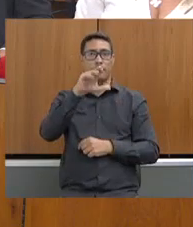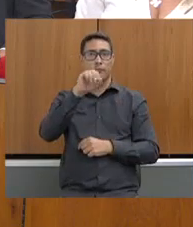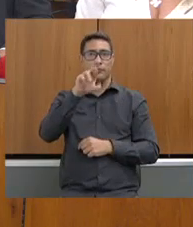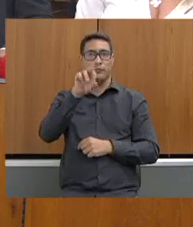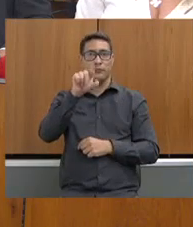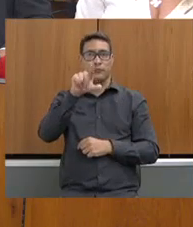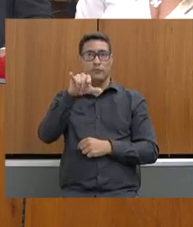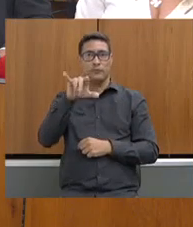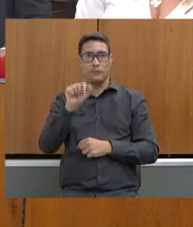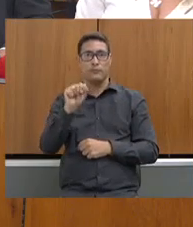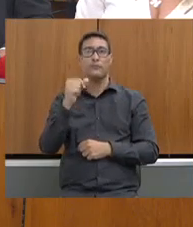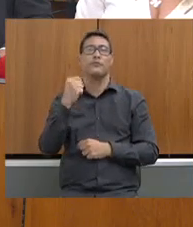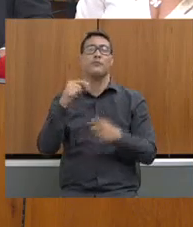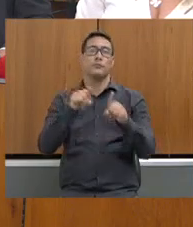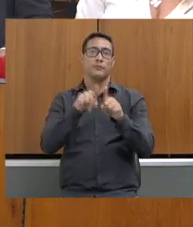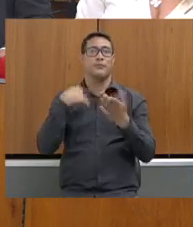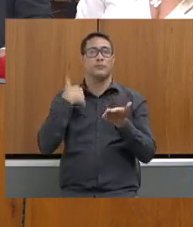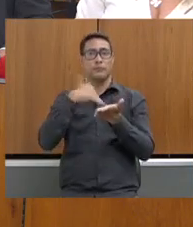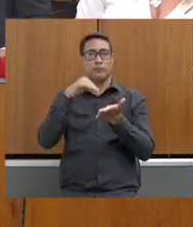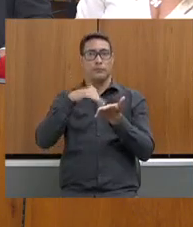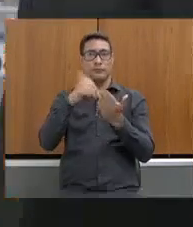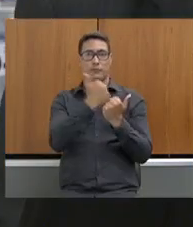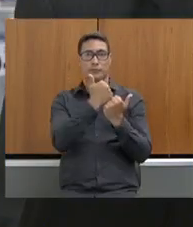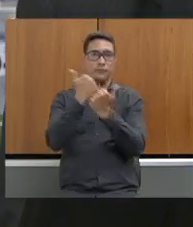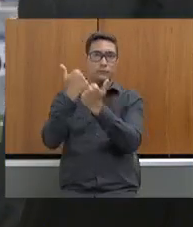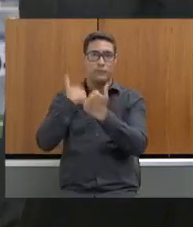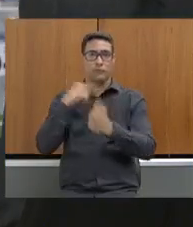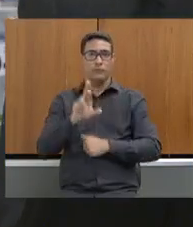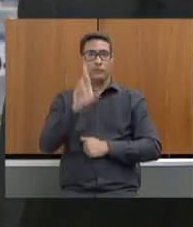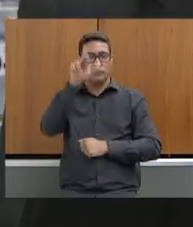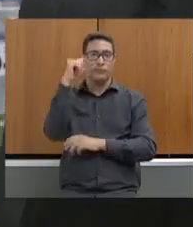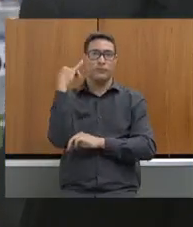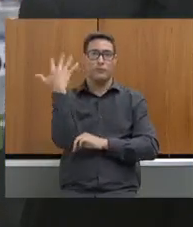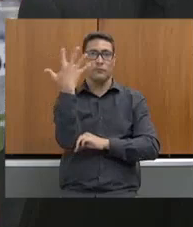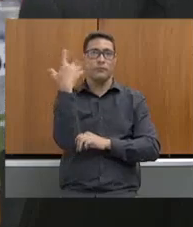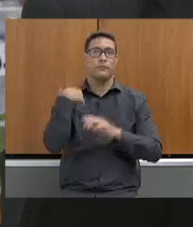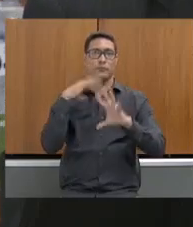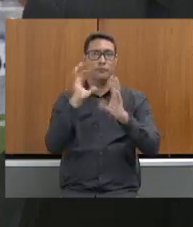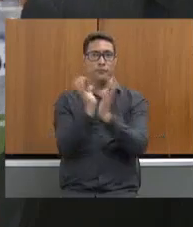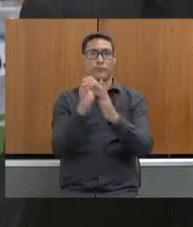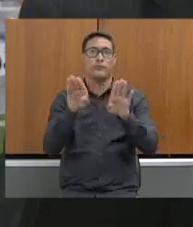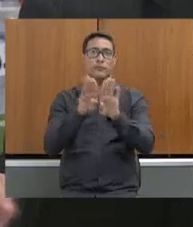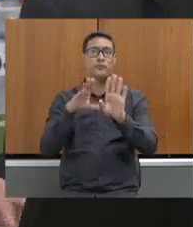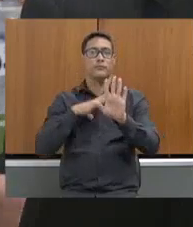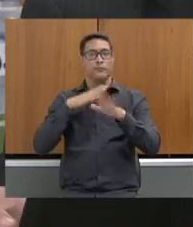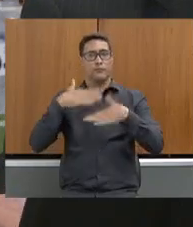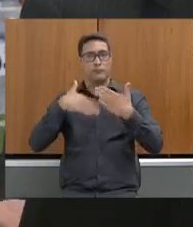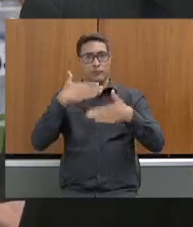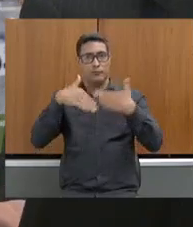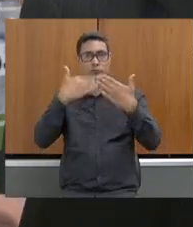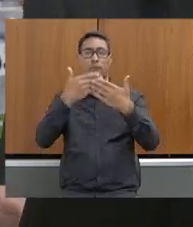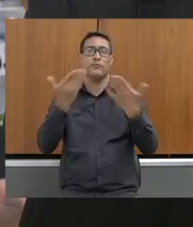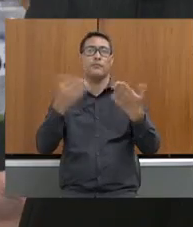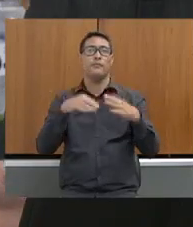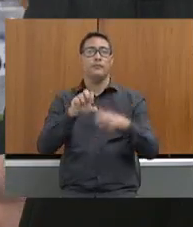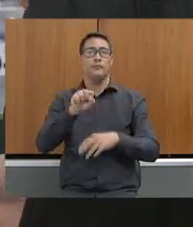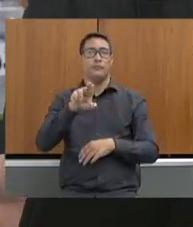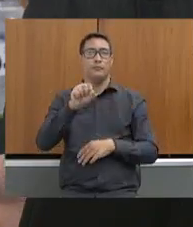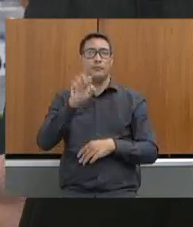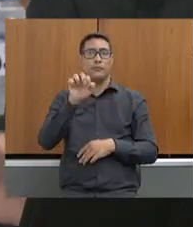da Alpozolo, subsecretária de regularização ambiental da Secretaria de Estado de Meio Ambiente e Desenvolvimento Sustentável. O senhor